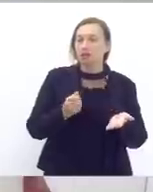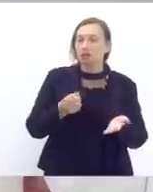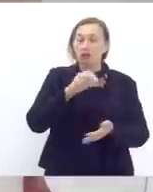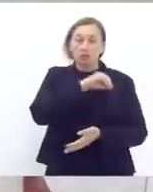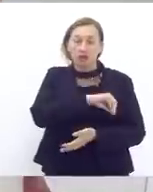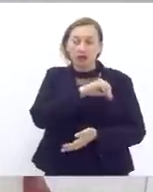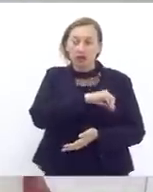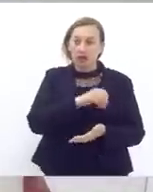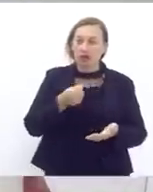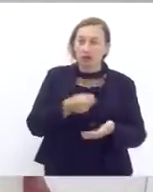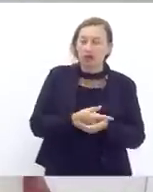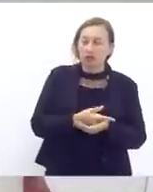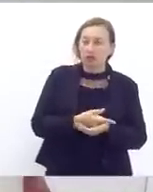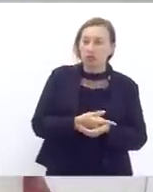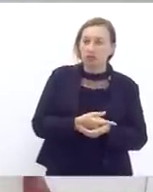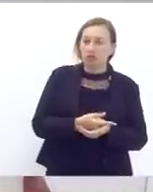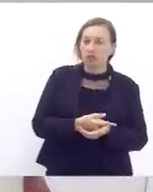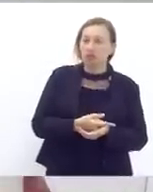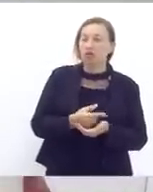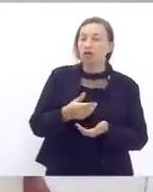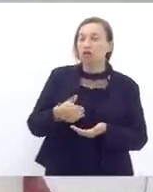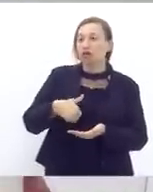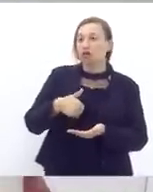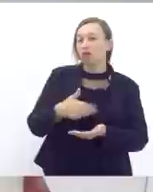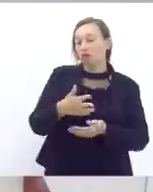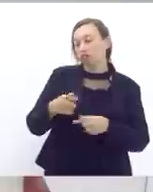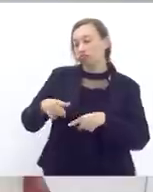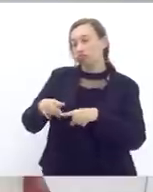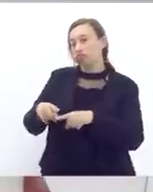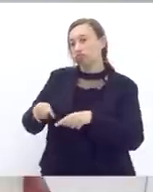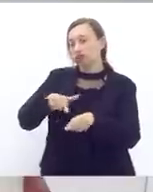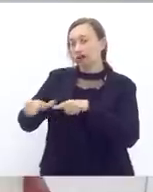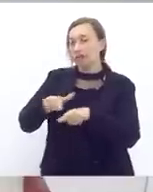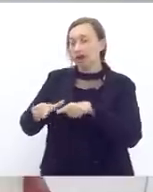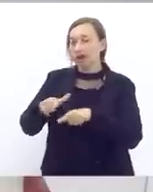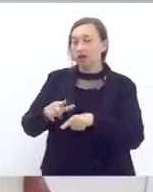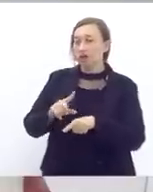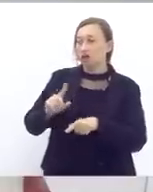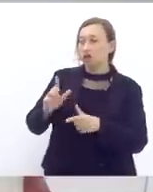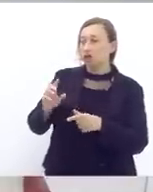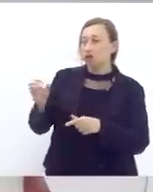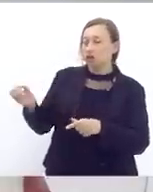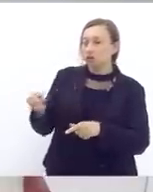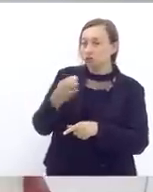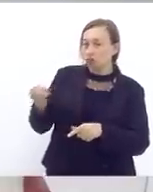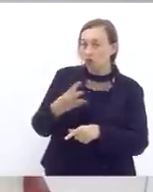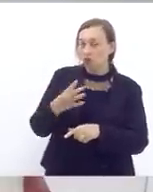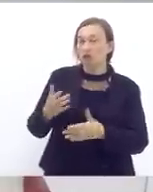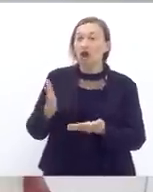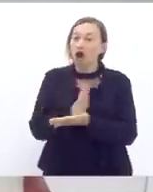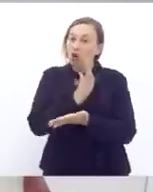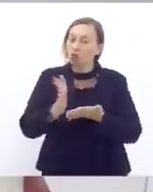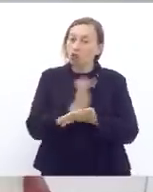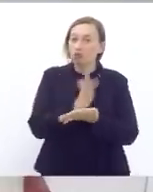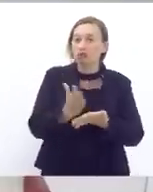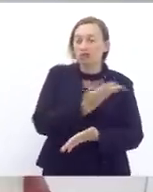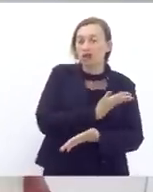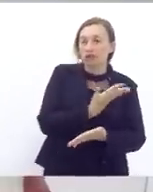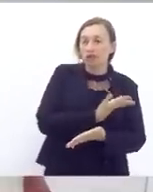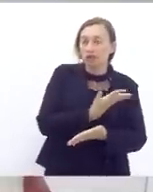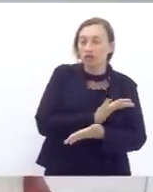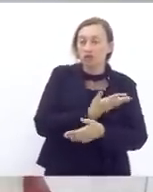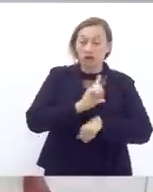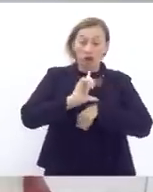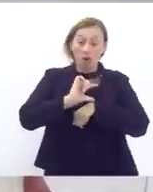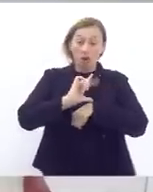para aqueles novos concursados em até cinco anos e alguns colegas trabalharam mais tempo eu queria saber nesse Limbo